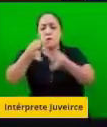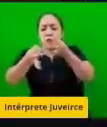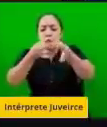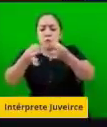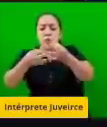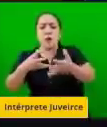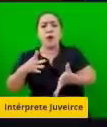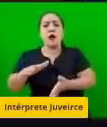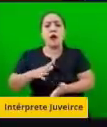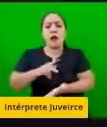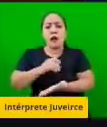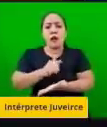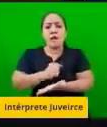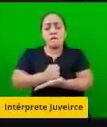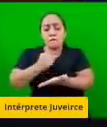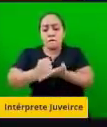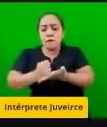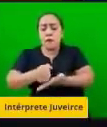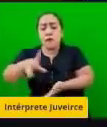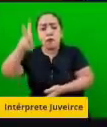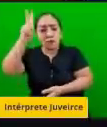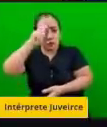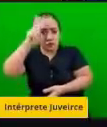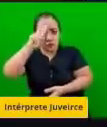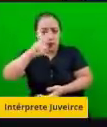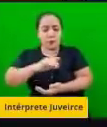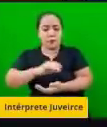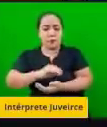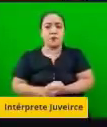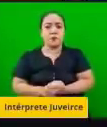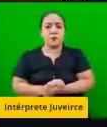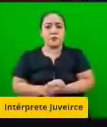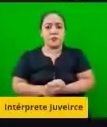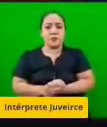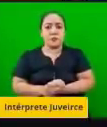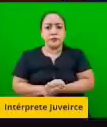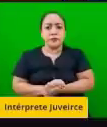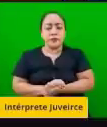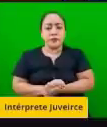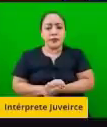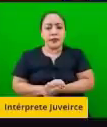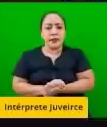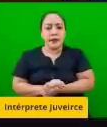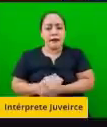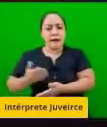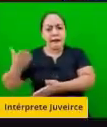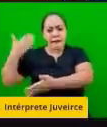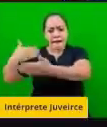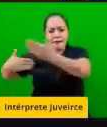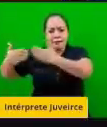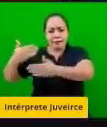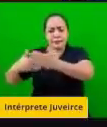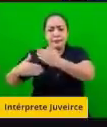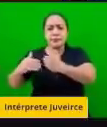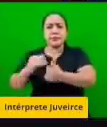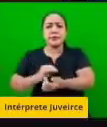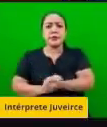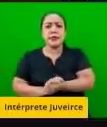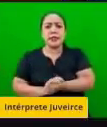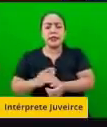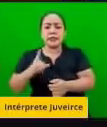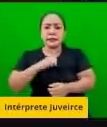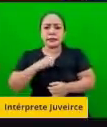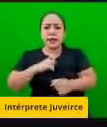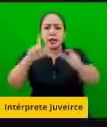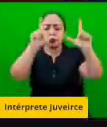no uso dessas fontes, ok? Antes de qualquer consideração, nós temos no slide uma